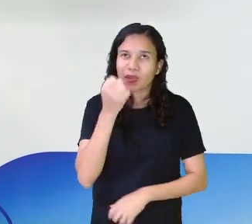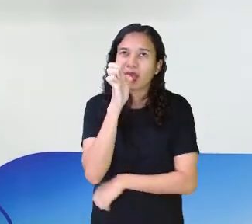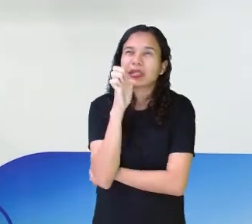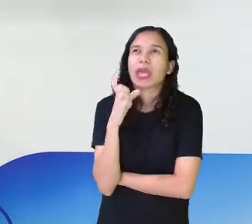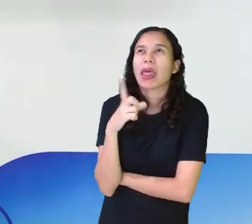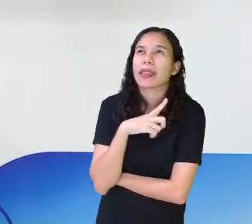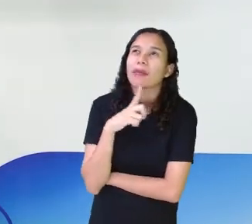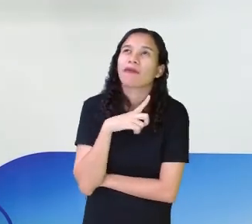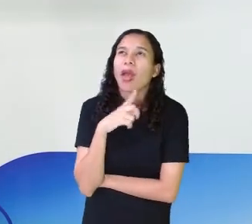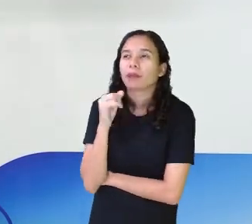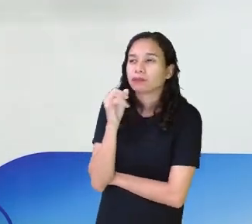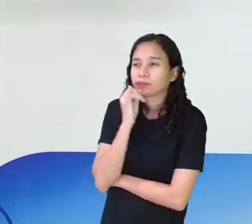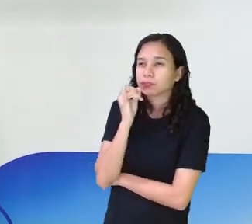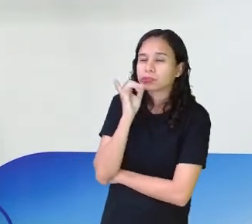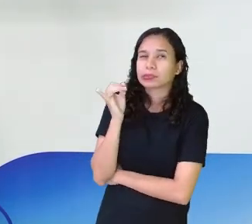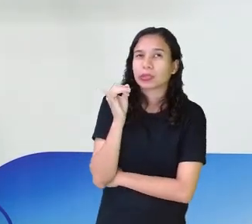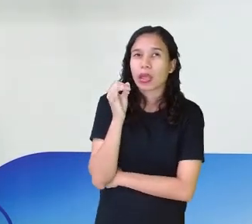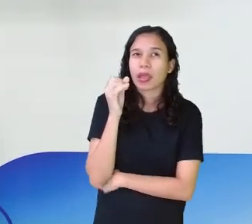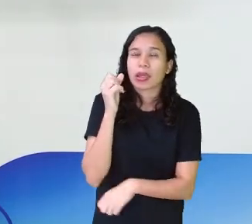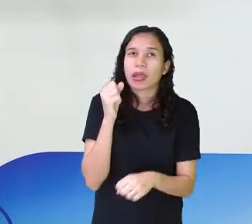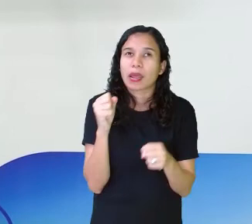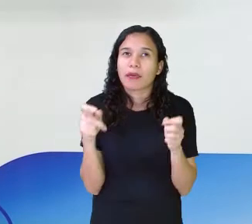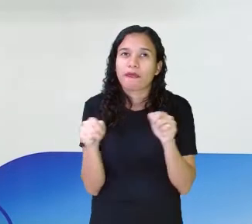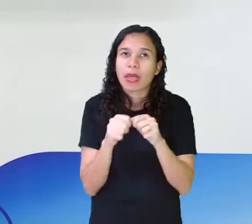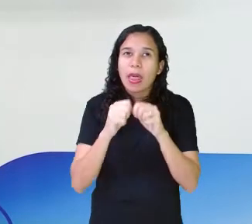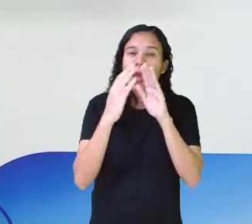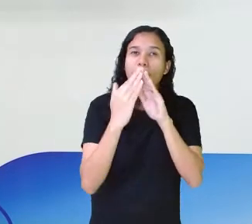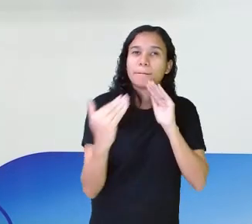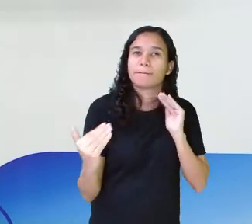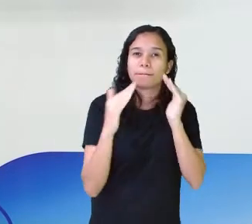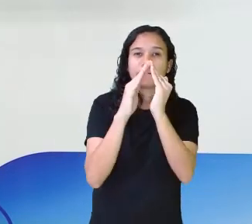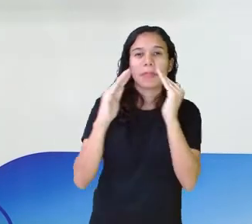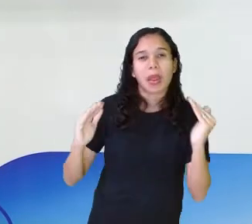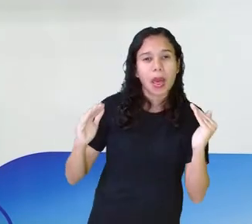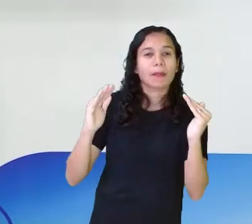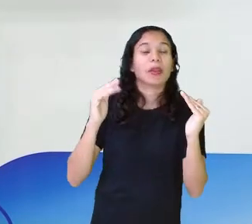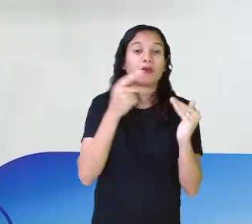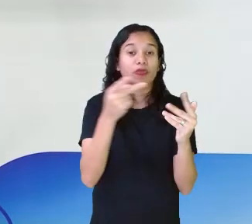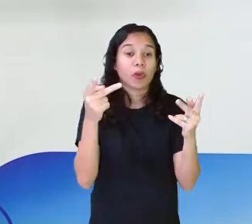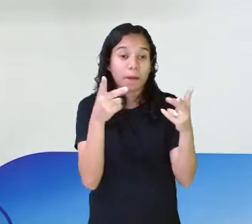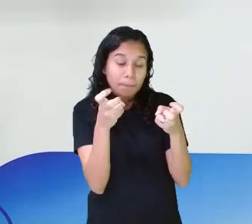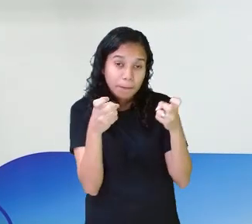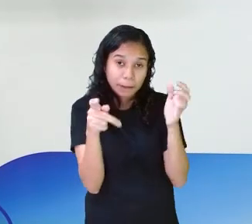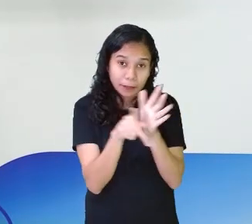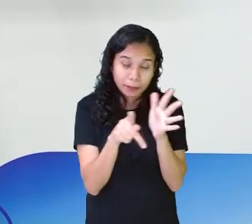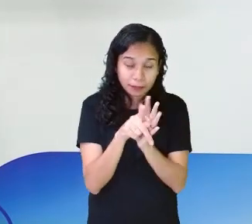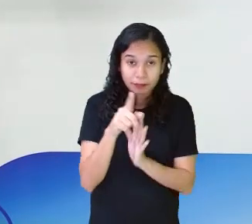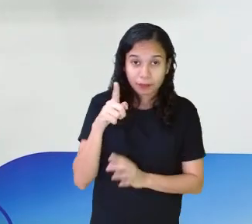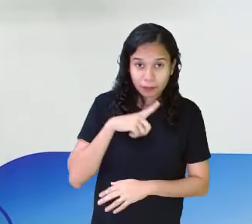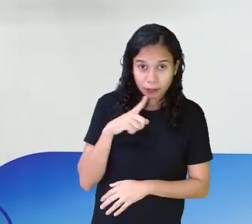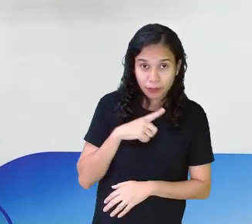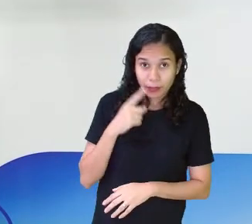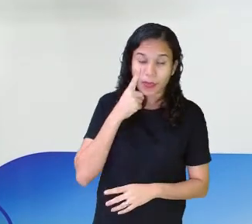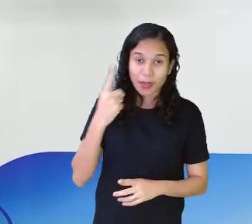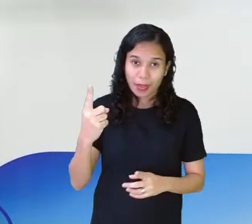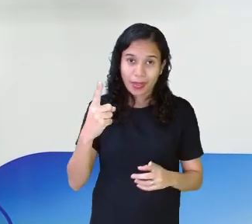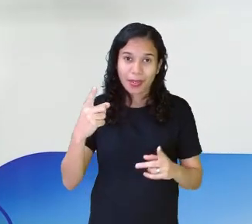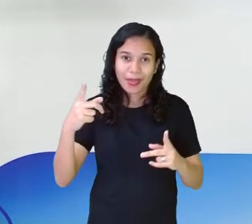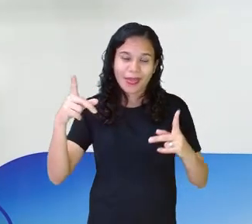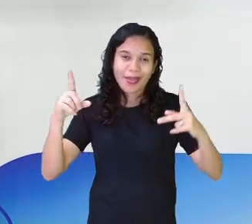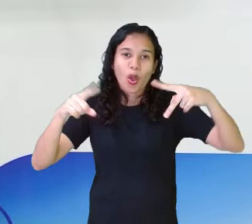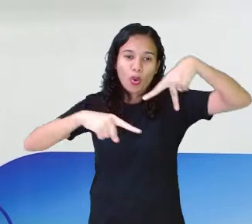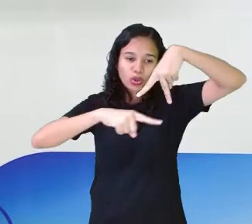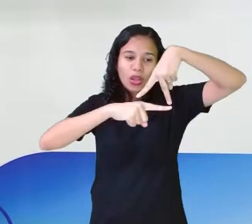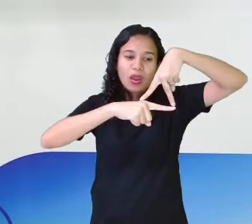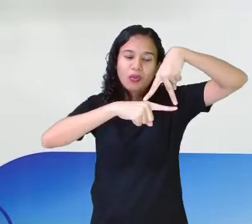tivesse embalagens em formatos de pirâmide, vocês perceberiam figuras triangulares, claro,